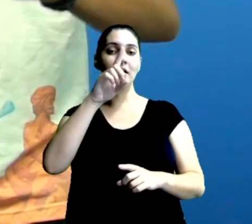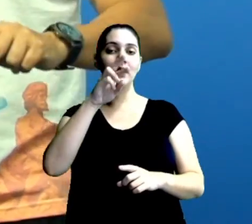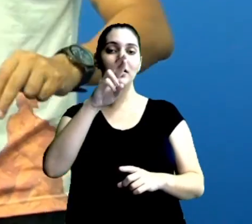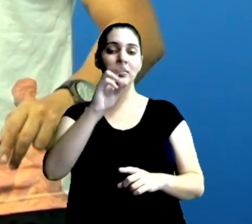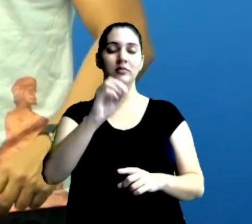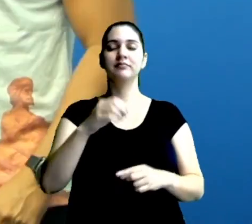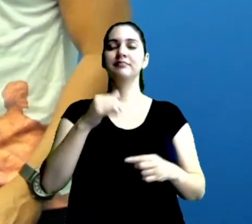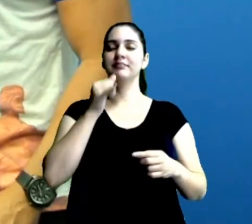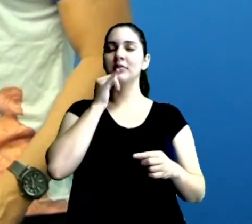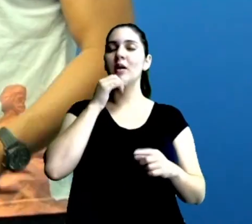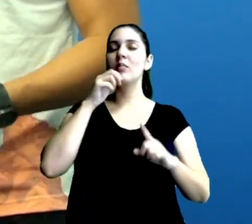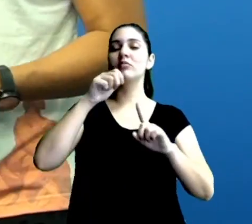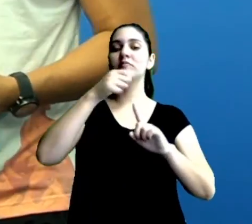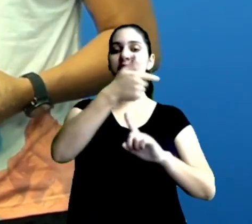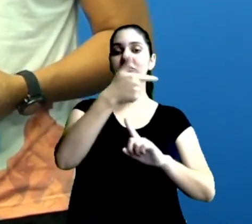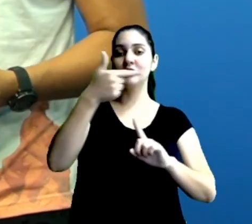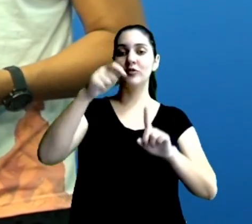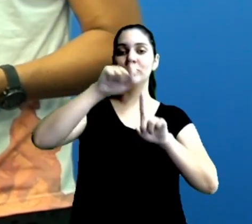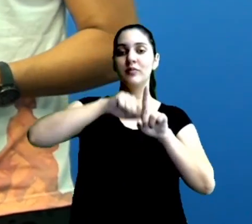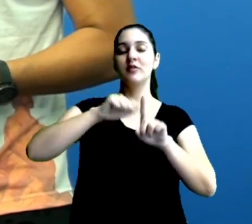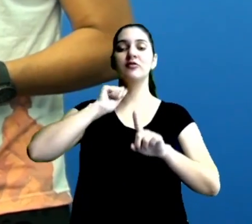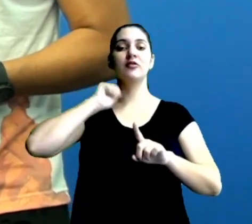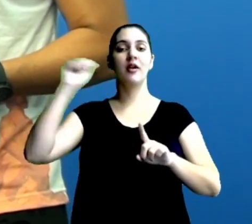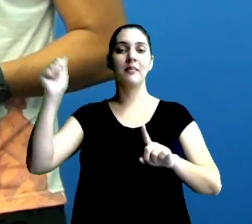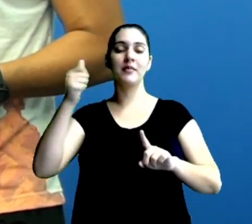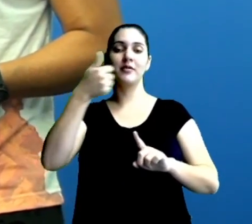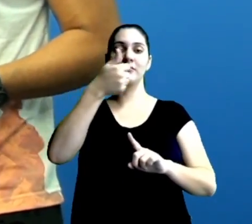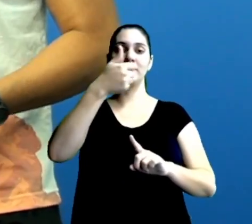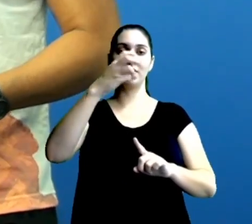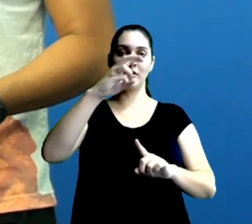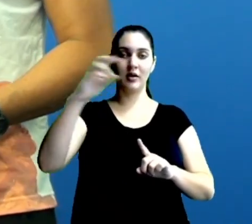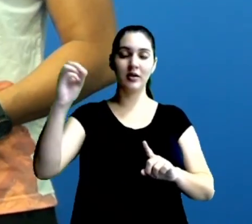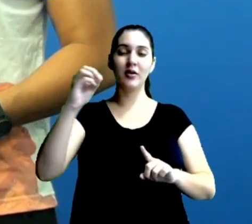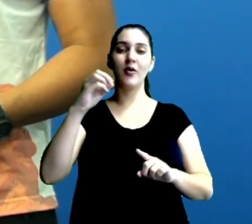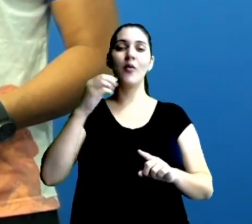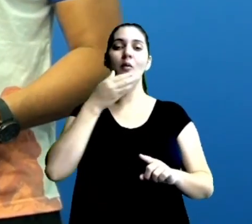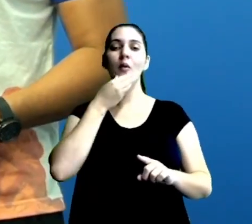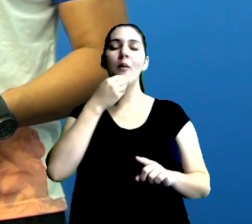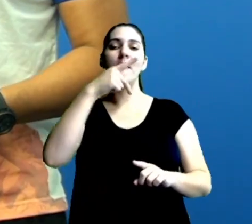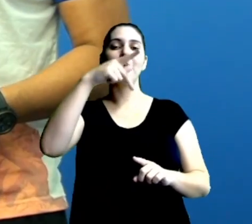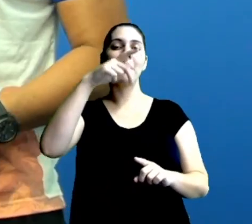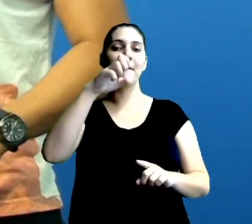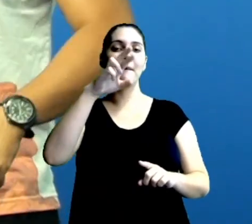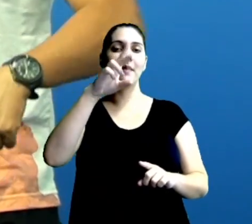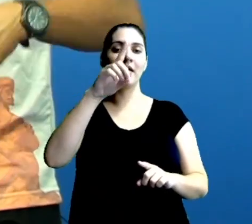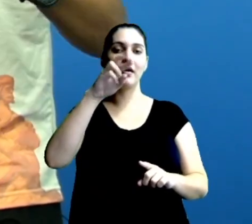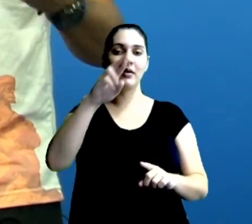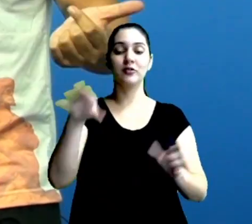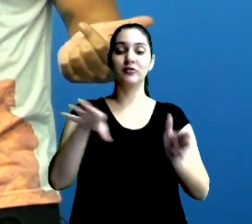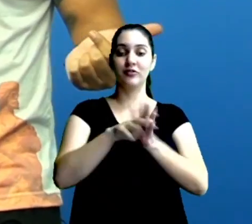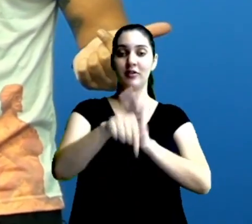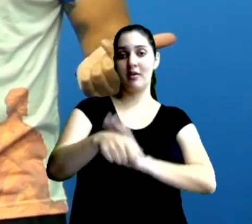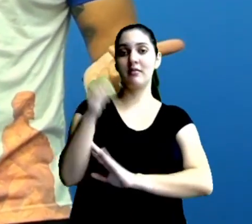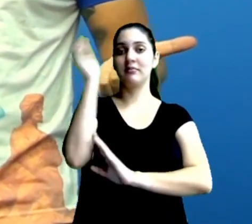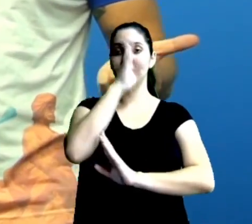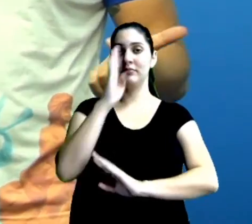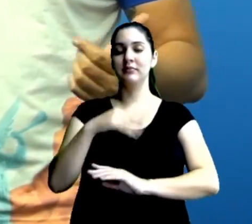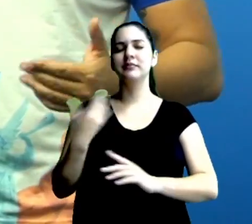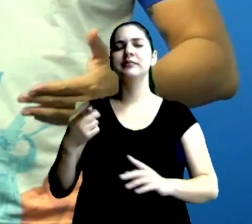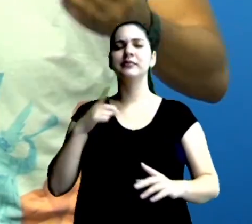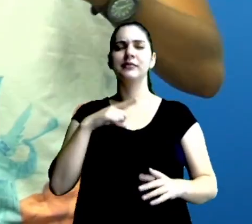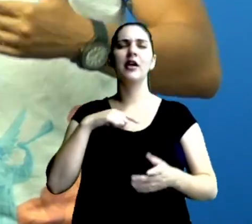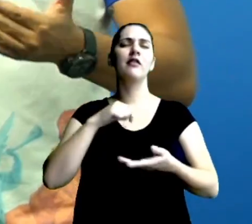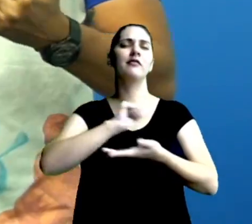de 1500, Pedro Álvares Cabral chega ao Brasil. Lembrando que existe também outros indícios, né, de